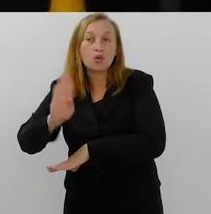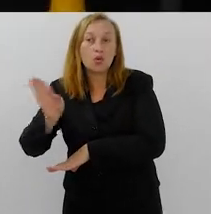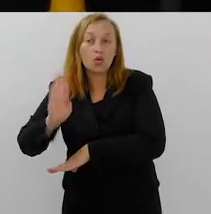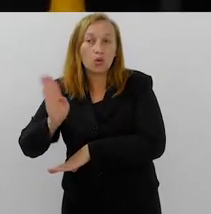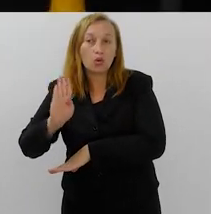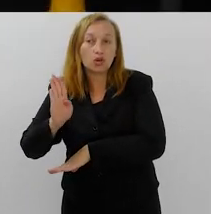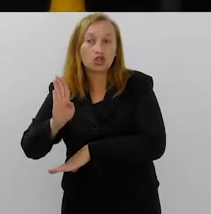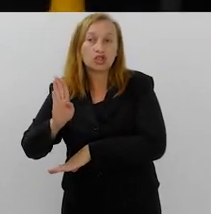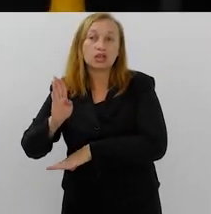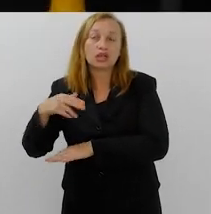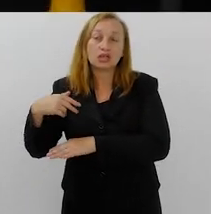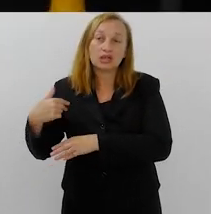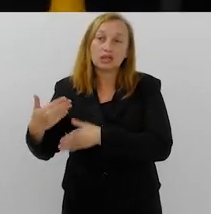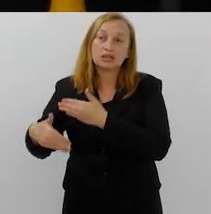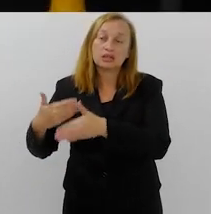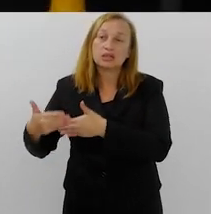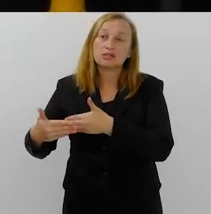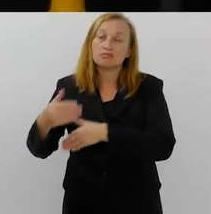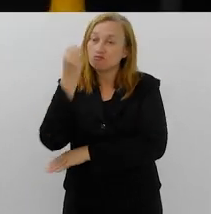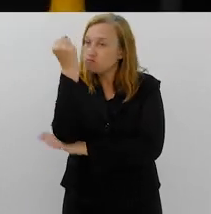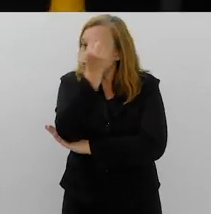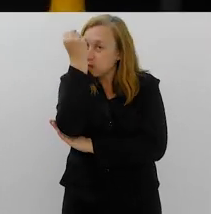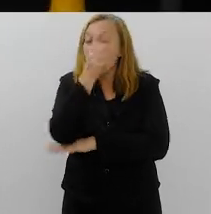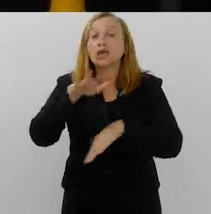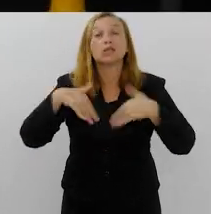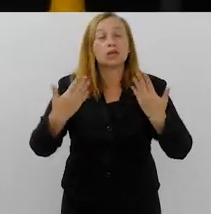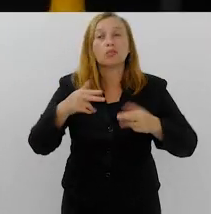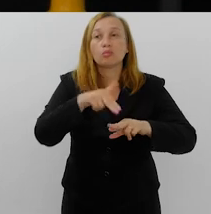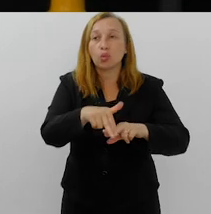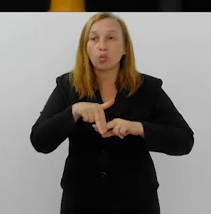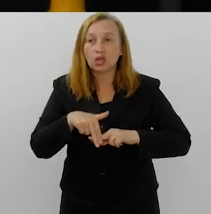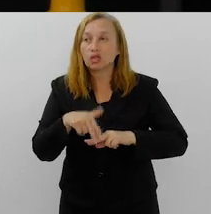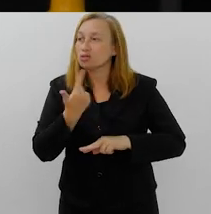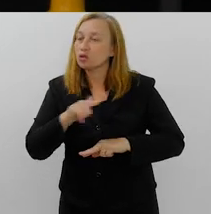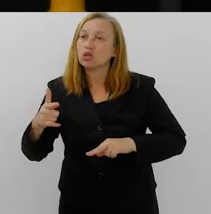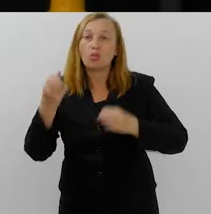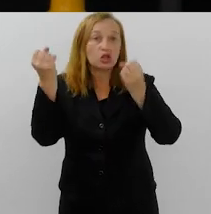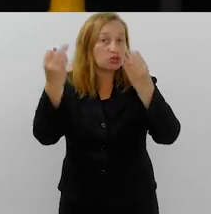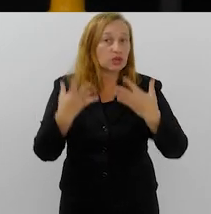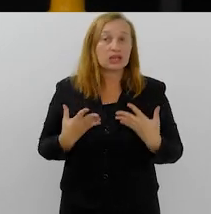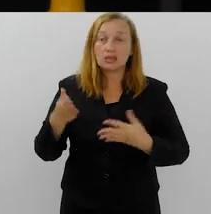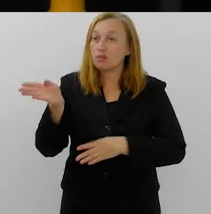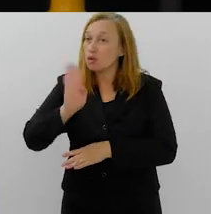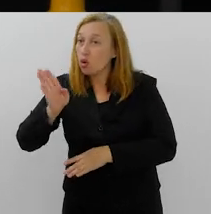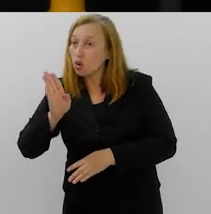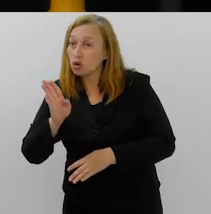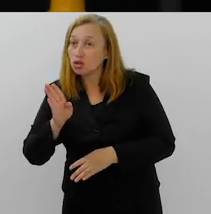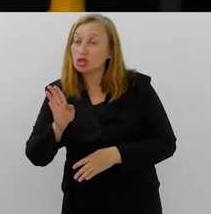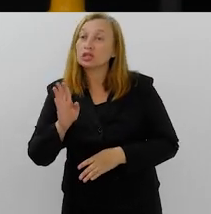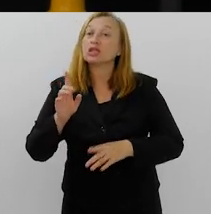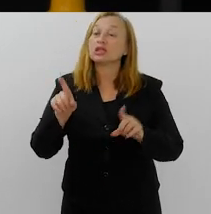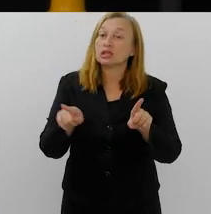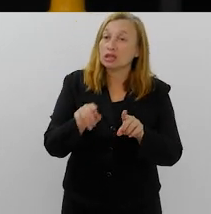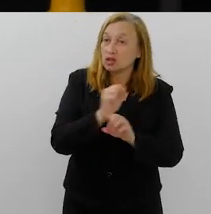biologia né frequentemente mais agressiva então é por isso então tem uma explicação biológica e tem uma explicação